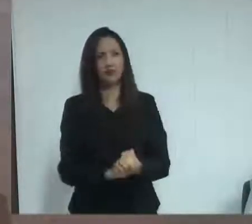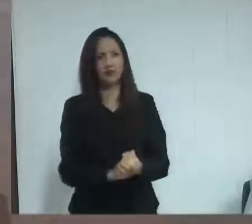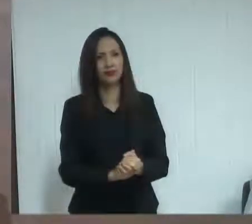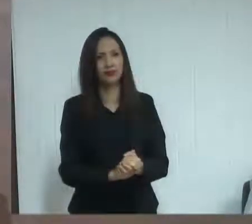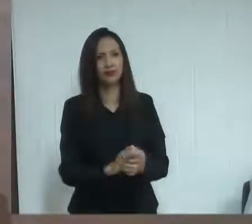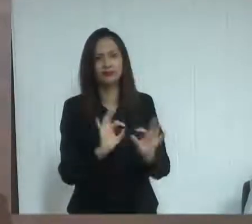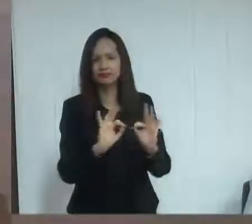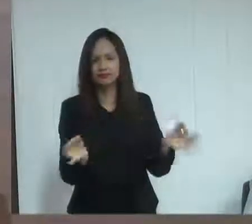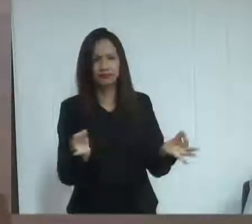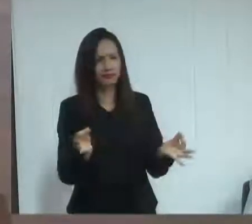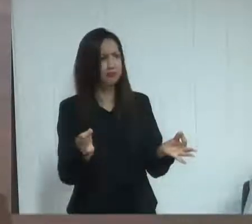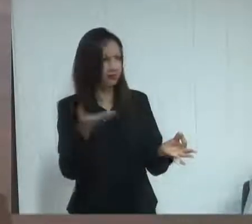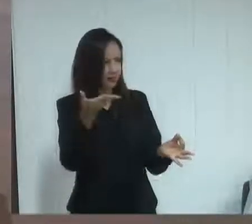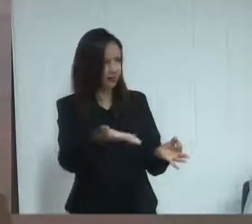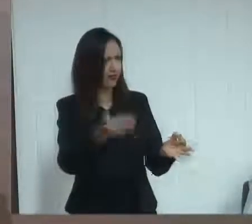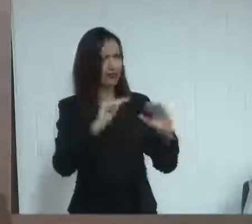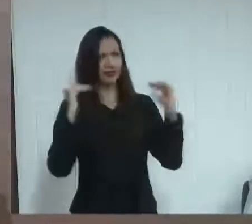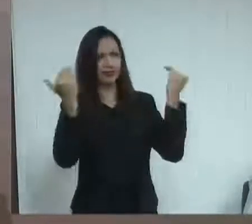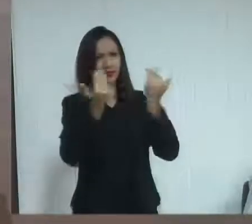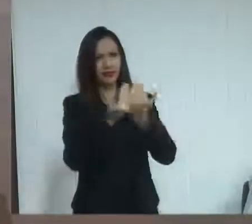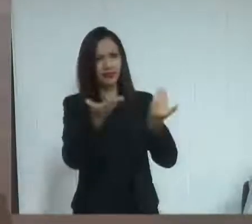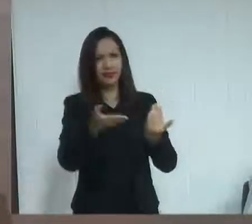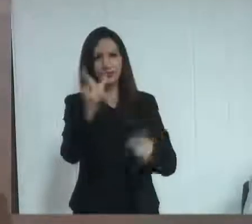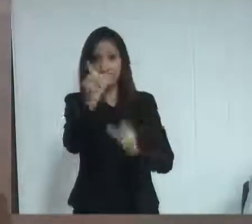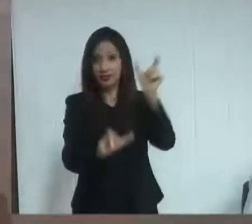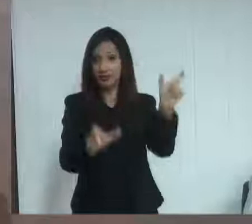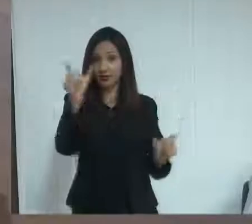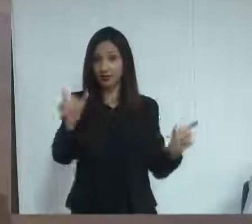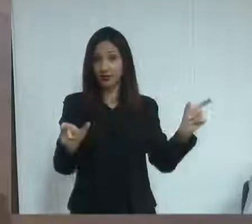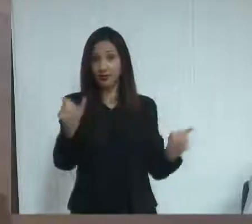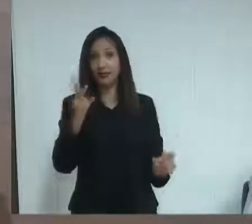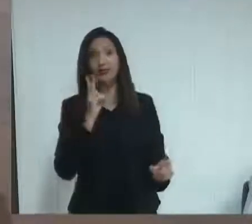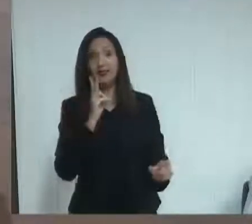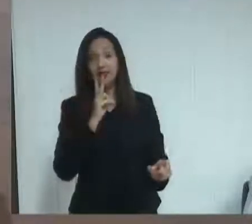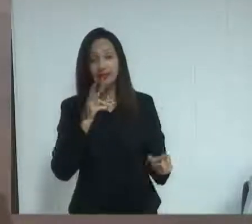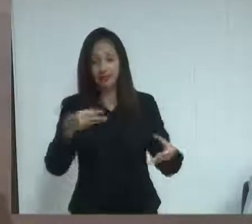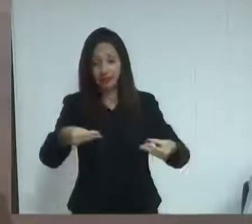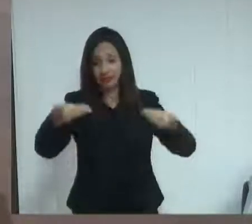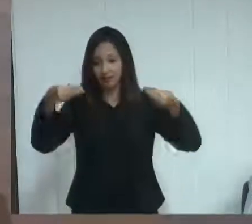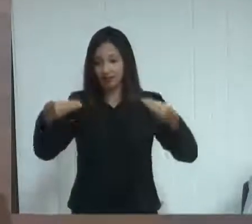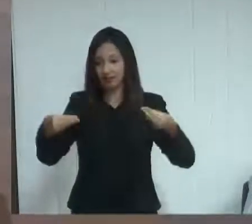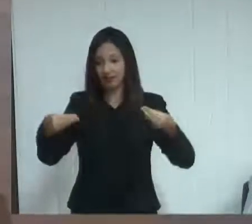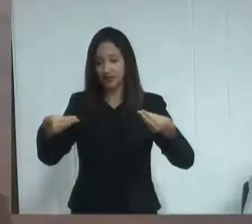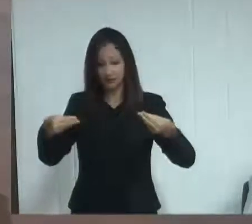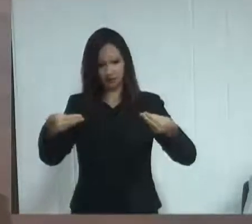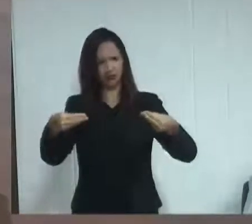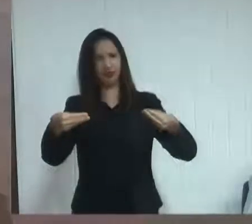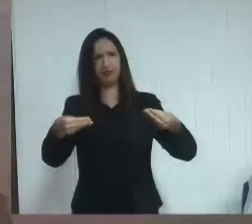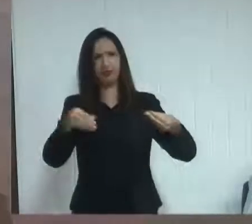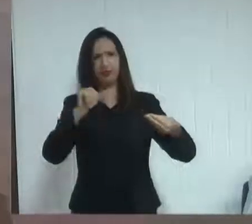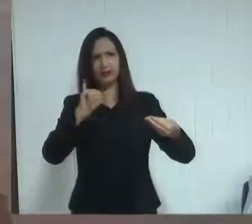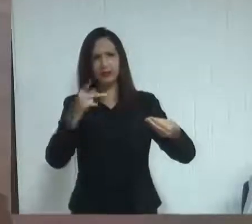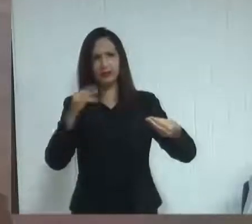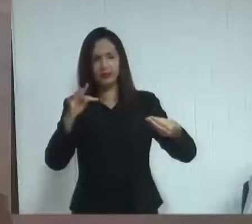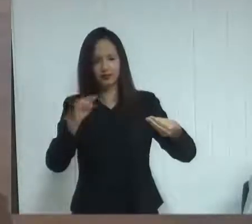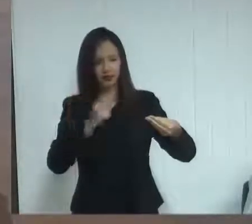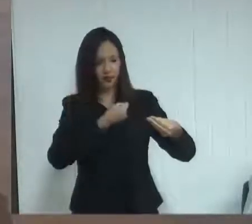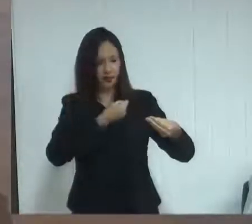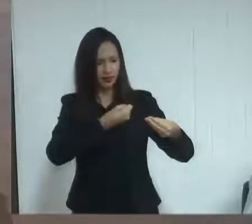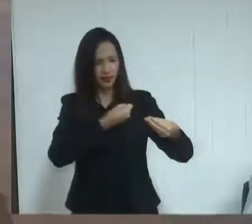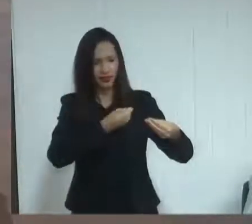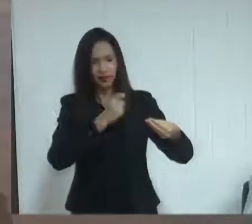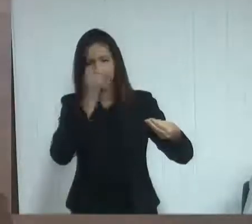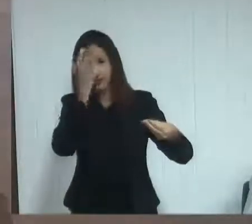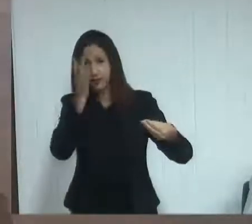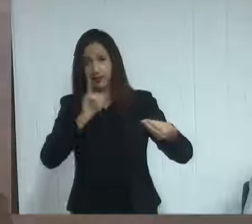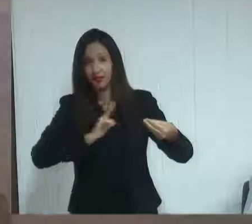Exemplificado nessa tribuna, o cidadão que pega o seu carnê e que ele vem com um número fácil de se fazer uma